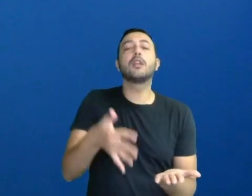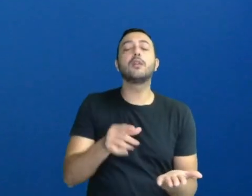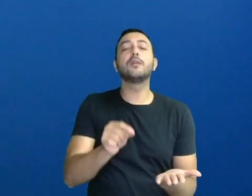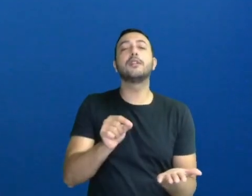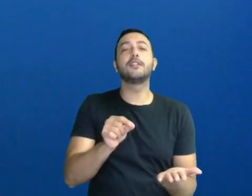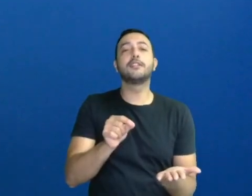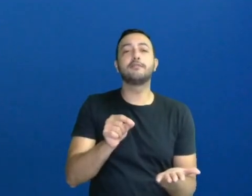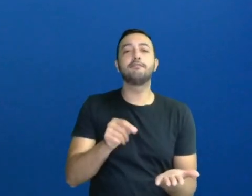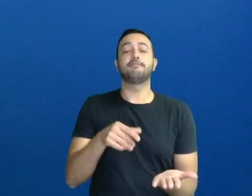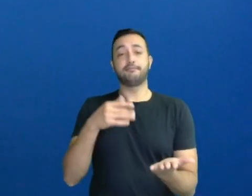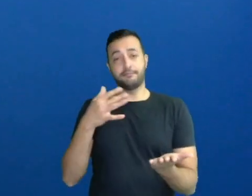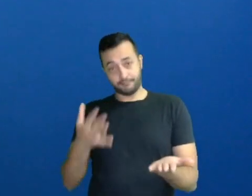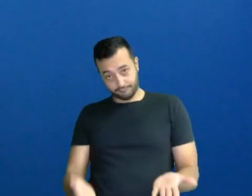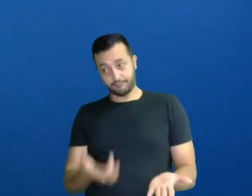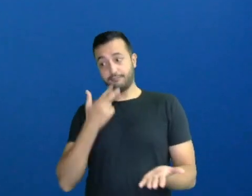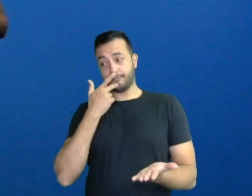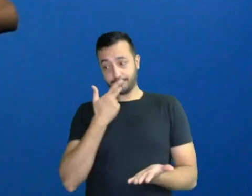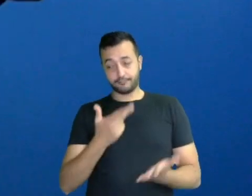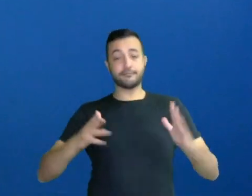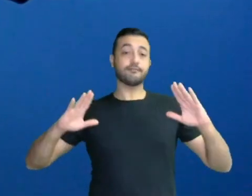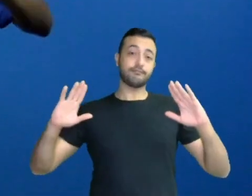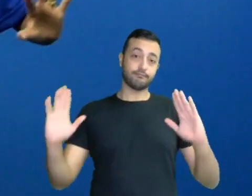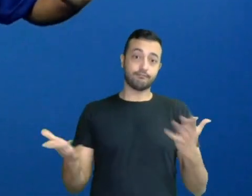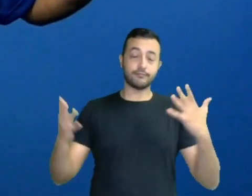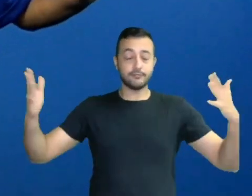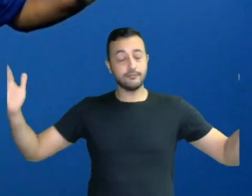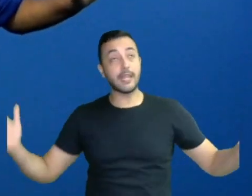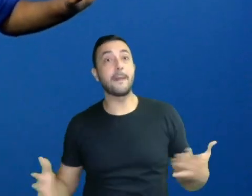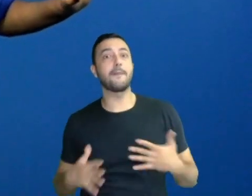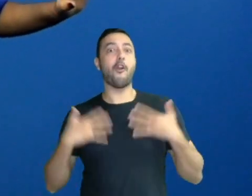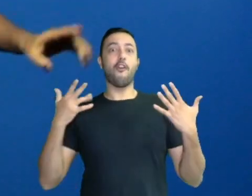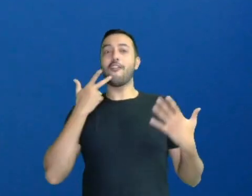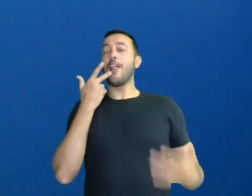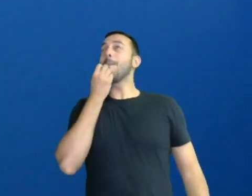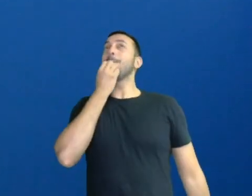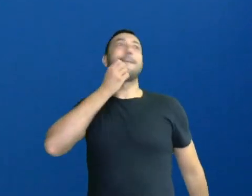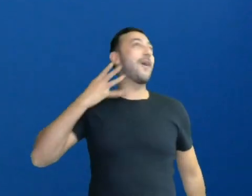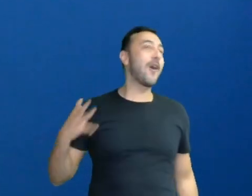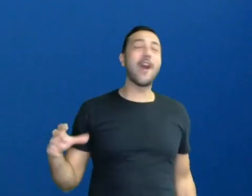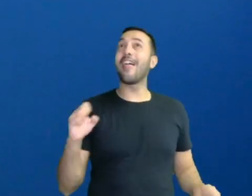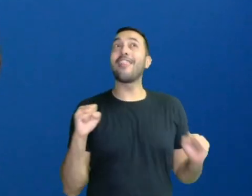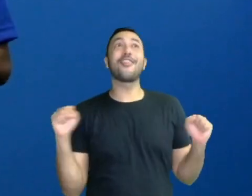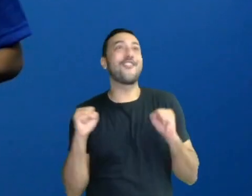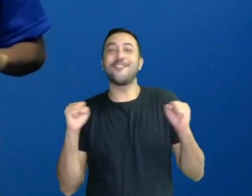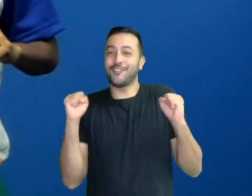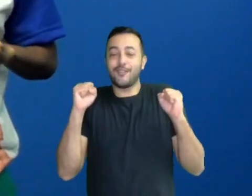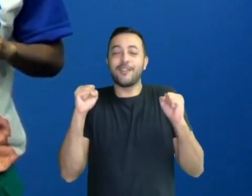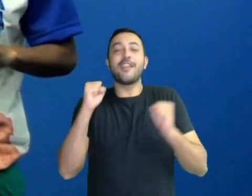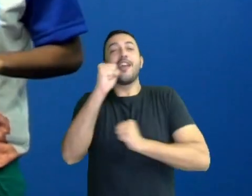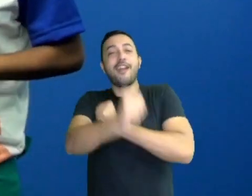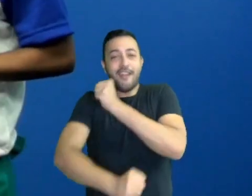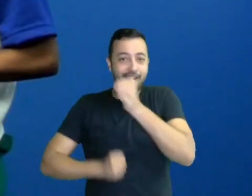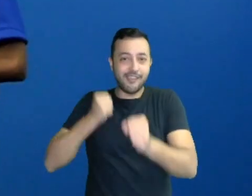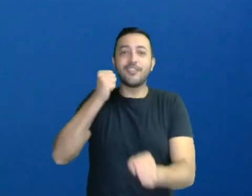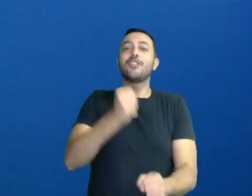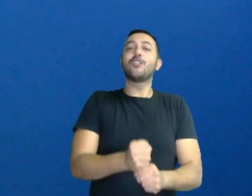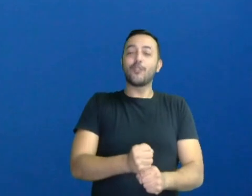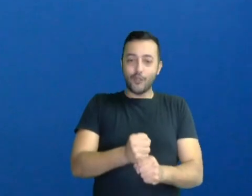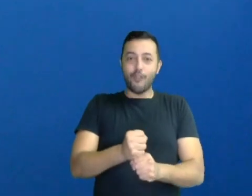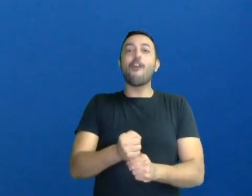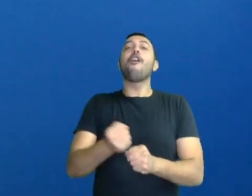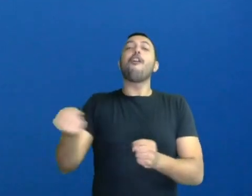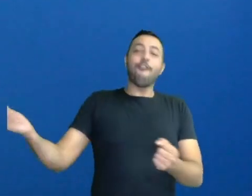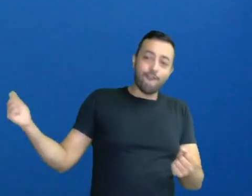e ele escreveu que a festa da vovó carocha foi um assombro Ele adorou e que o ano que vem ele